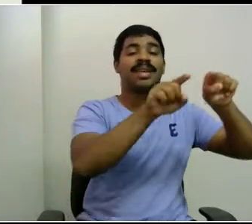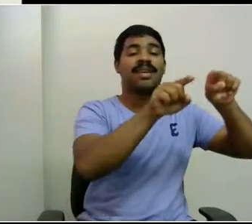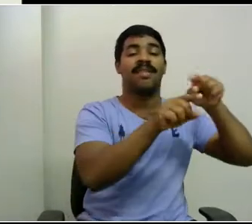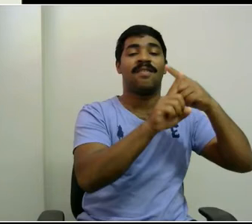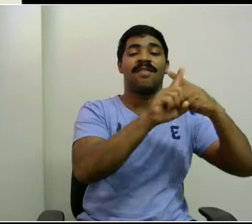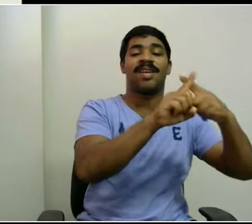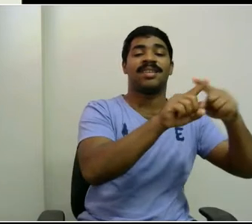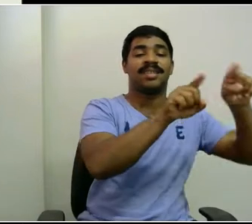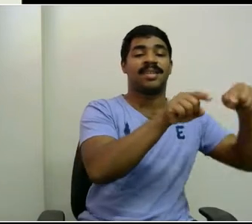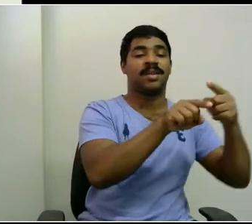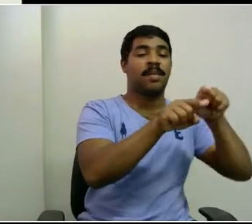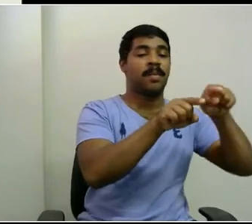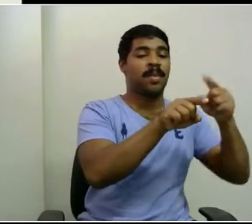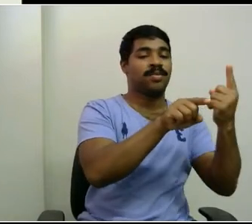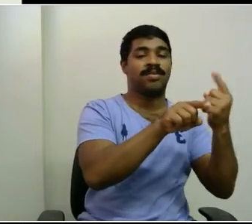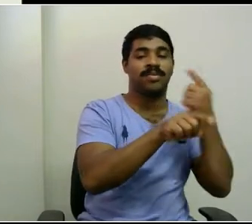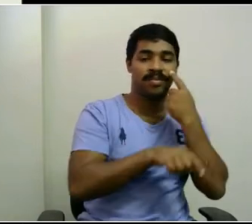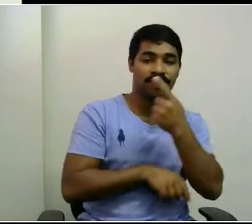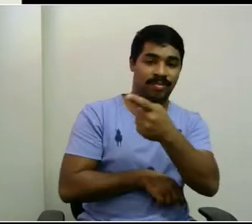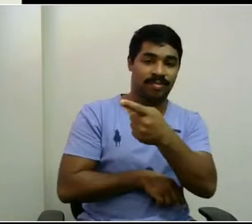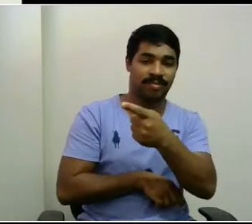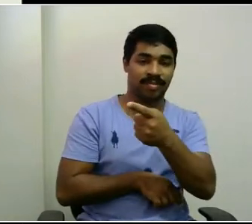vou trocar o sinal, vai ficar 2x.